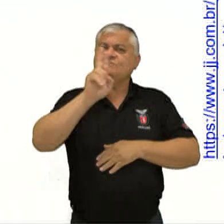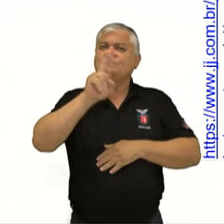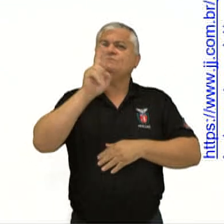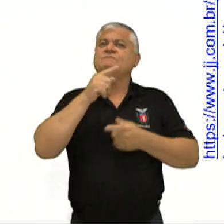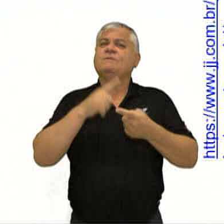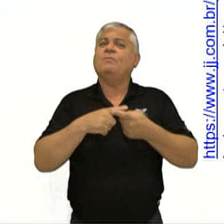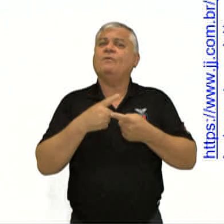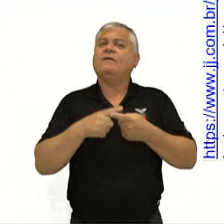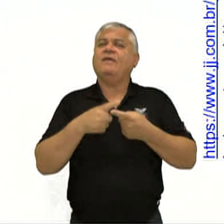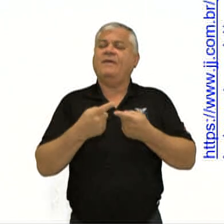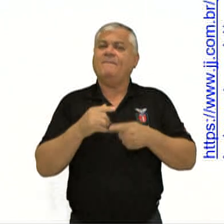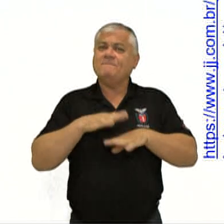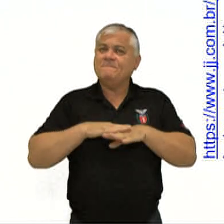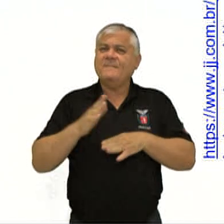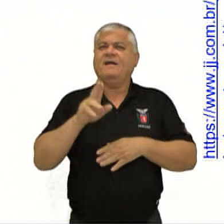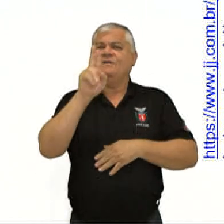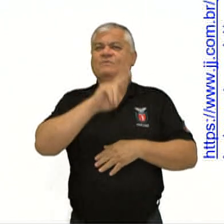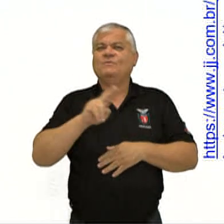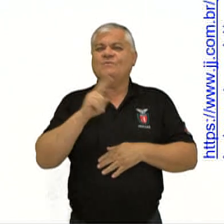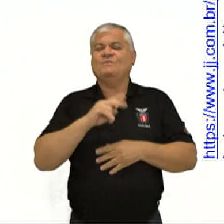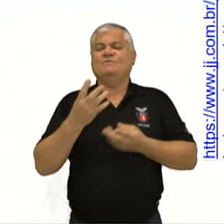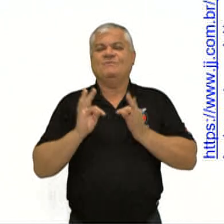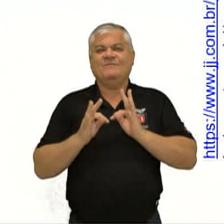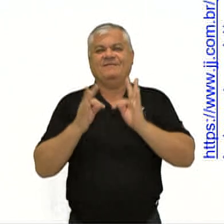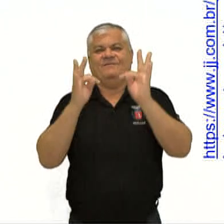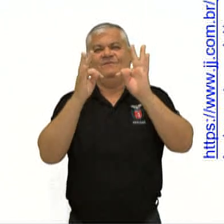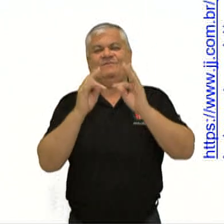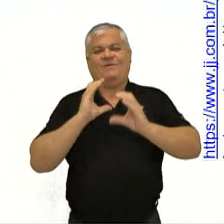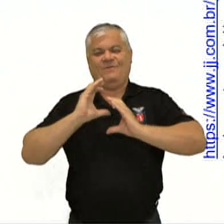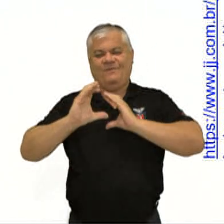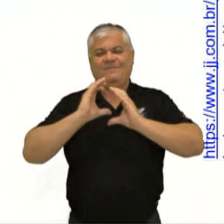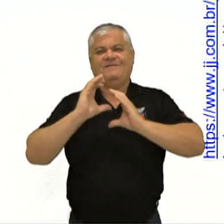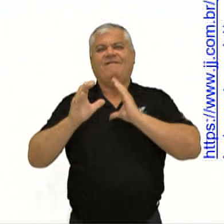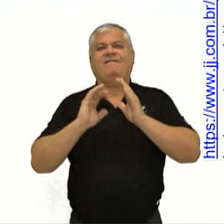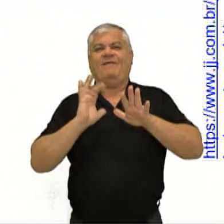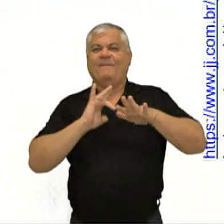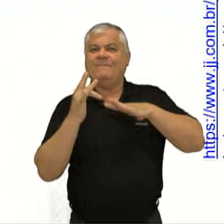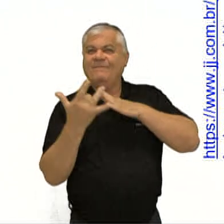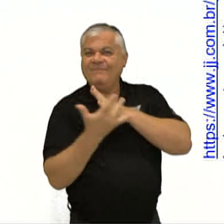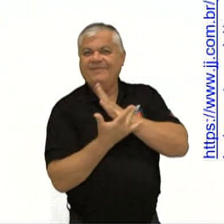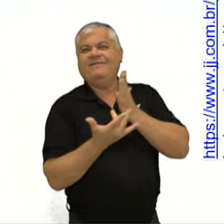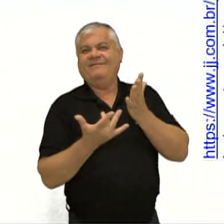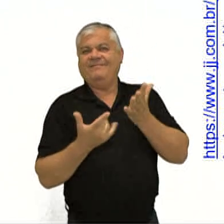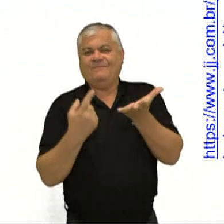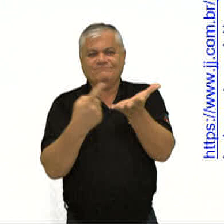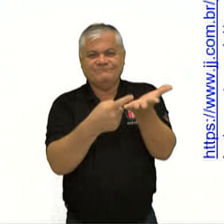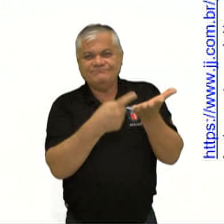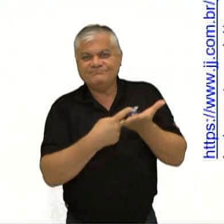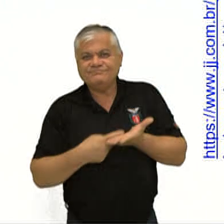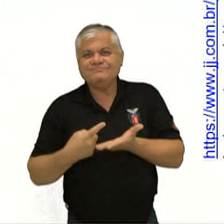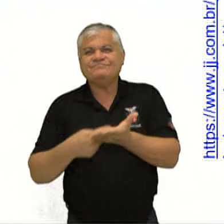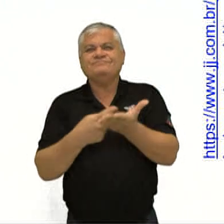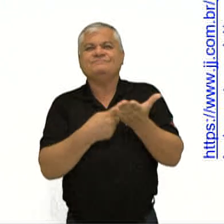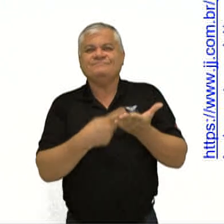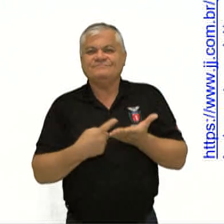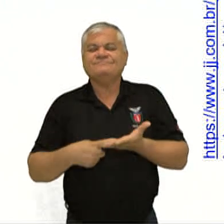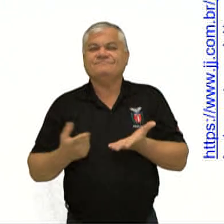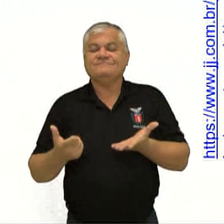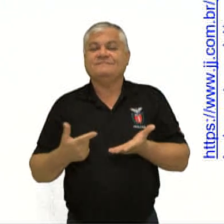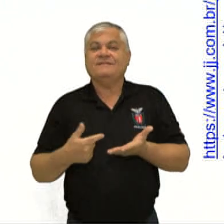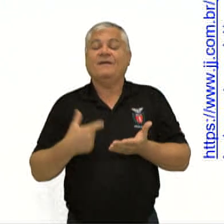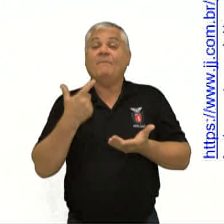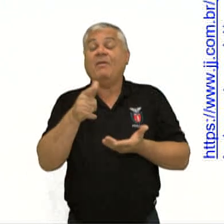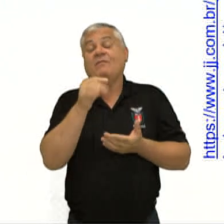do Covid, intensificou o uso dos meios de comunicação, a fim de manter o encontro com os seguidores, ainda que seja por